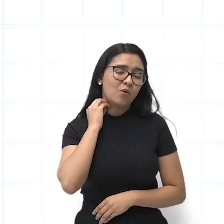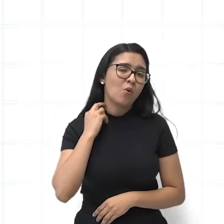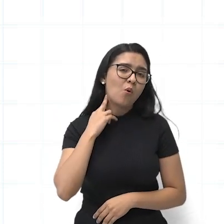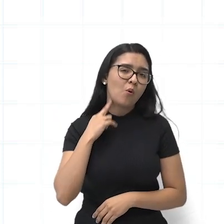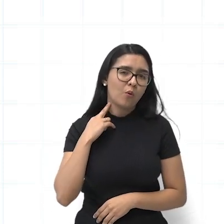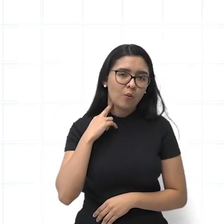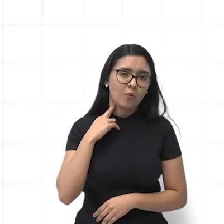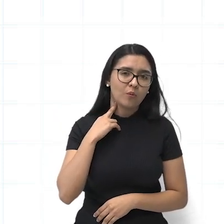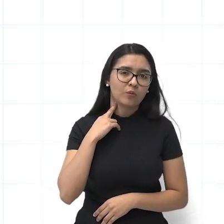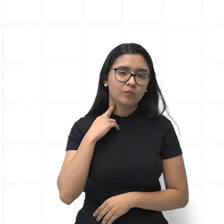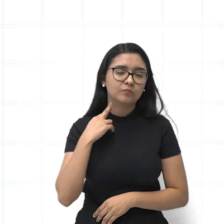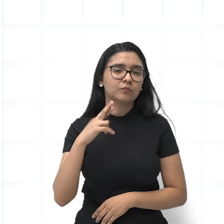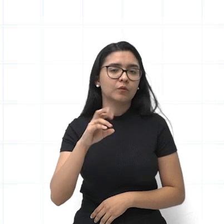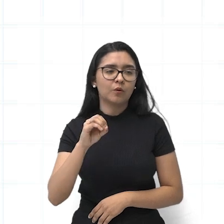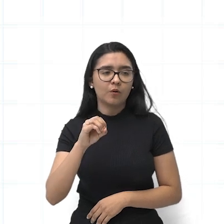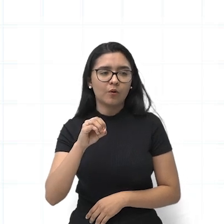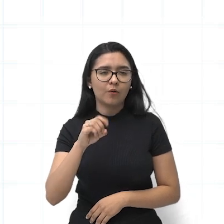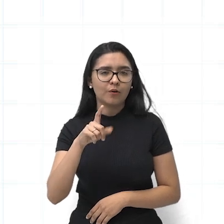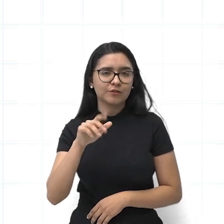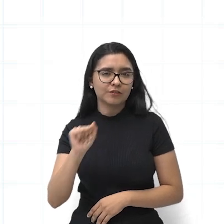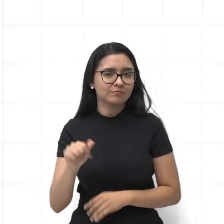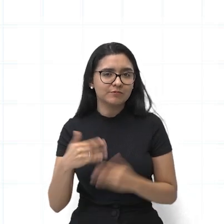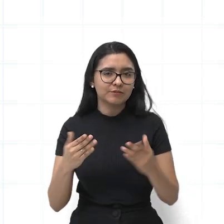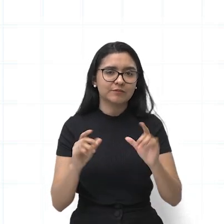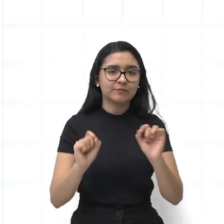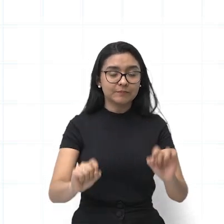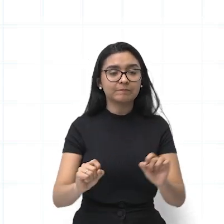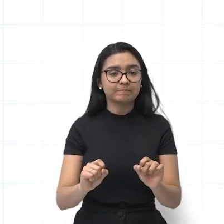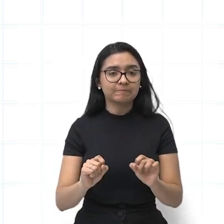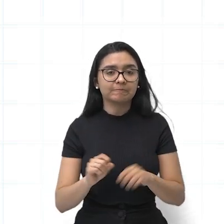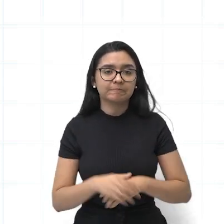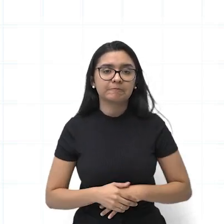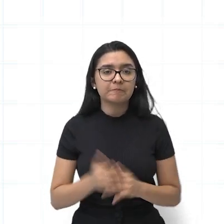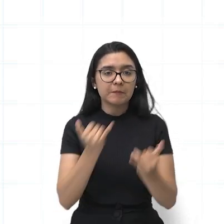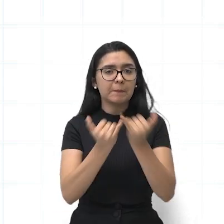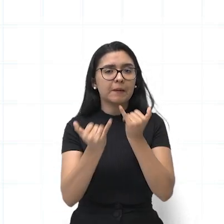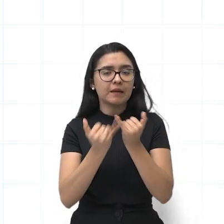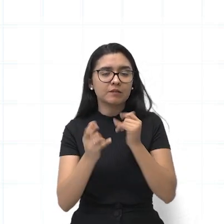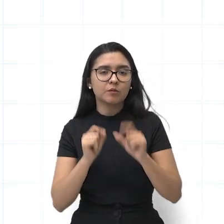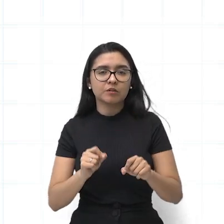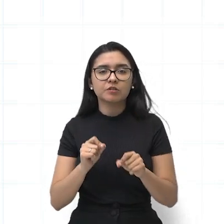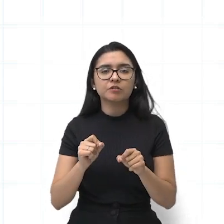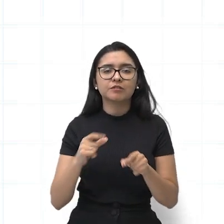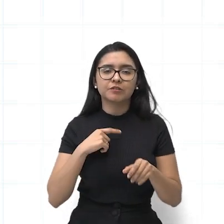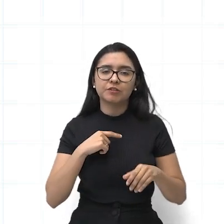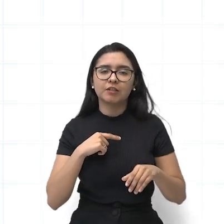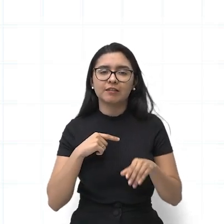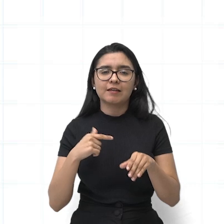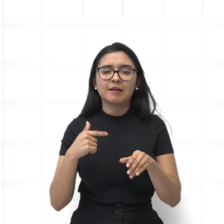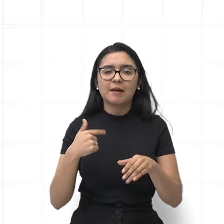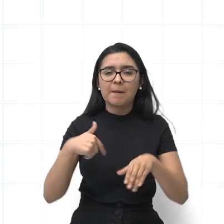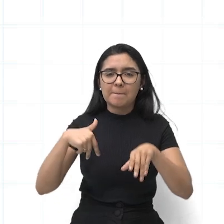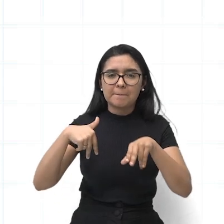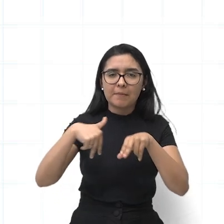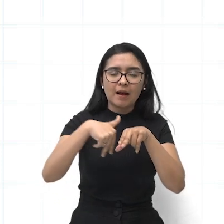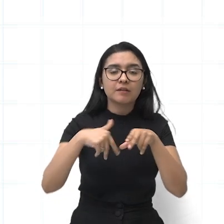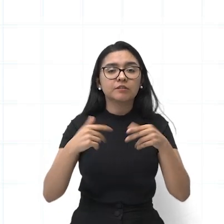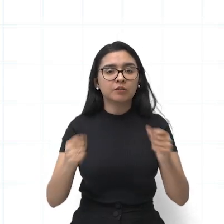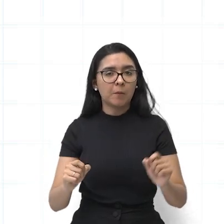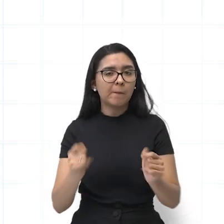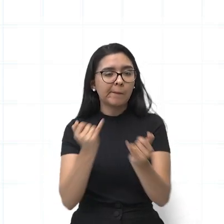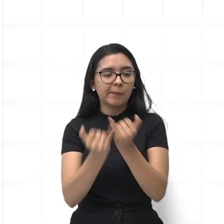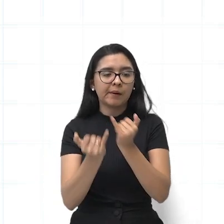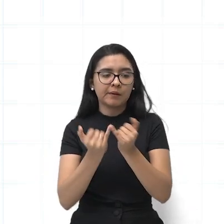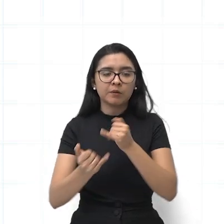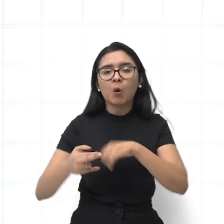roxa ali no pescoço, quase aquele que a gente tem quando bate na quina de algum móvel em casa, né? Vai ficar